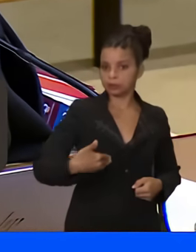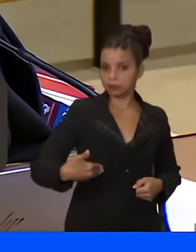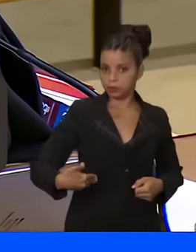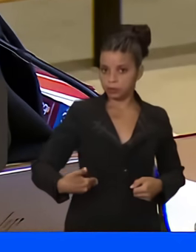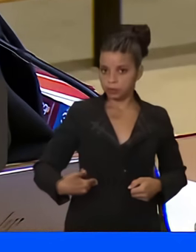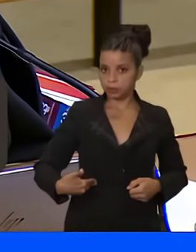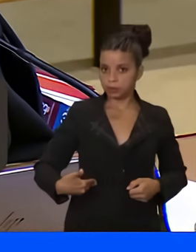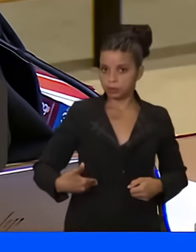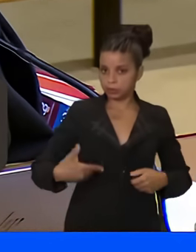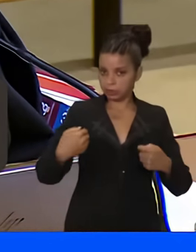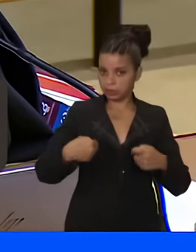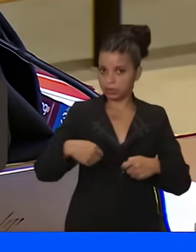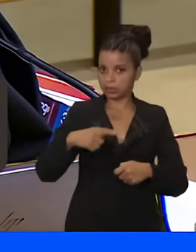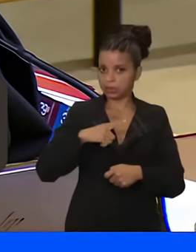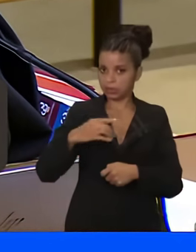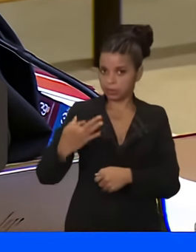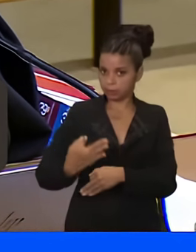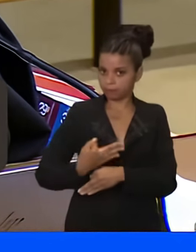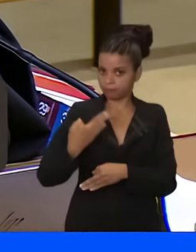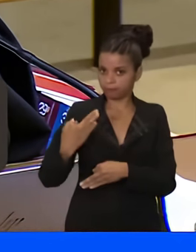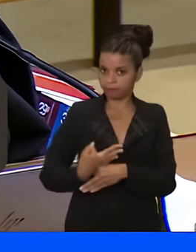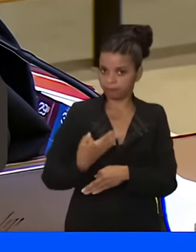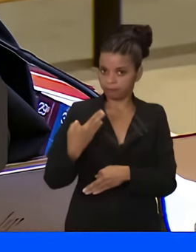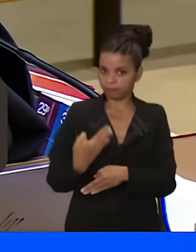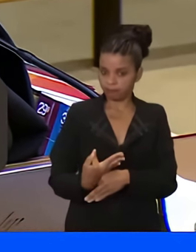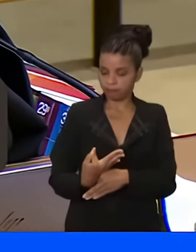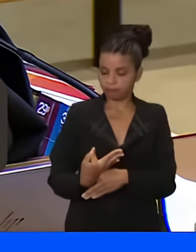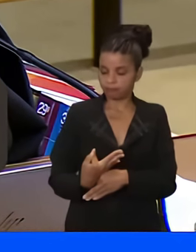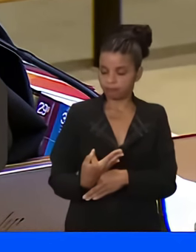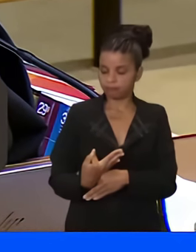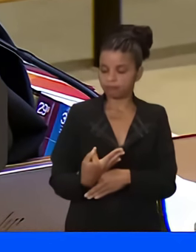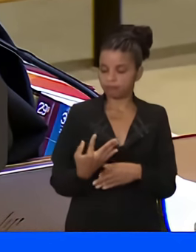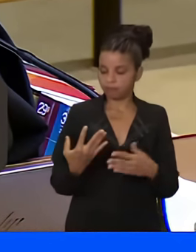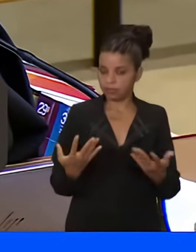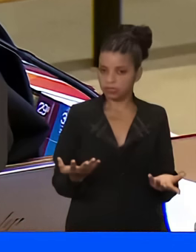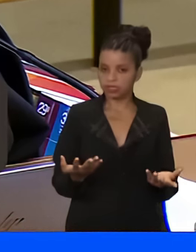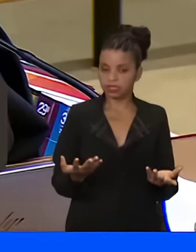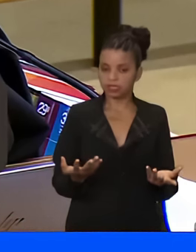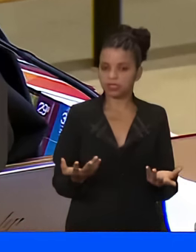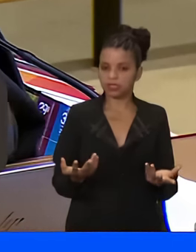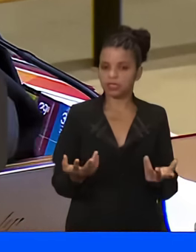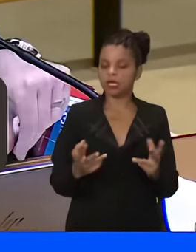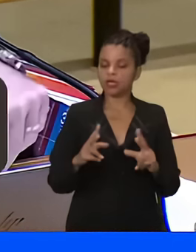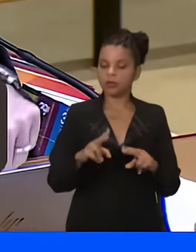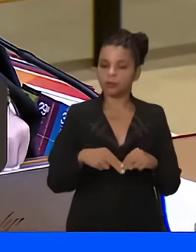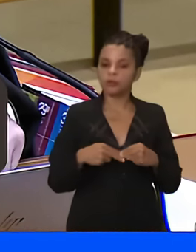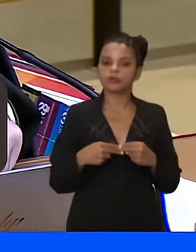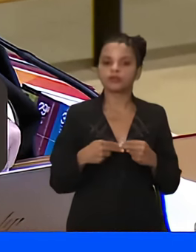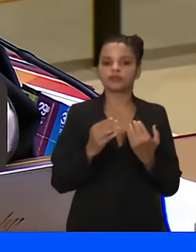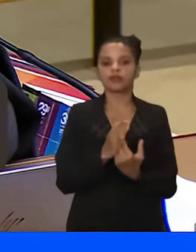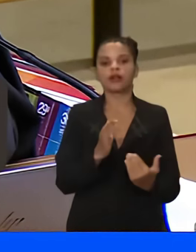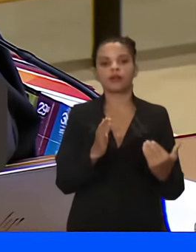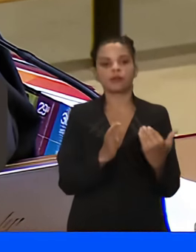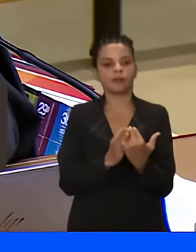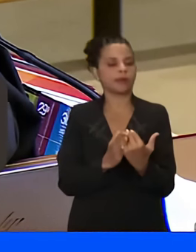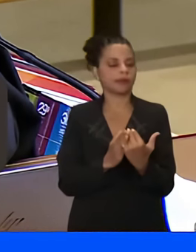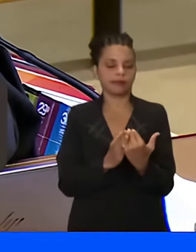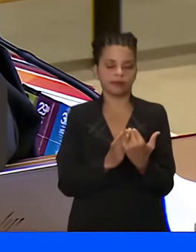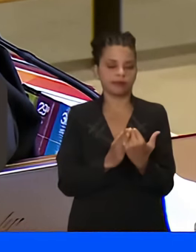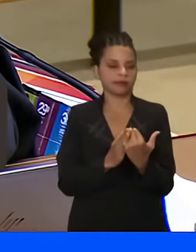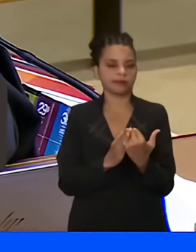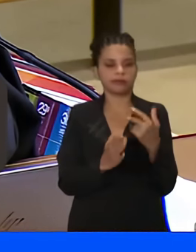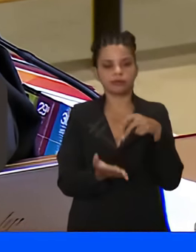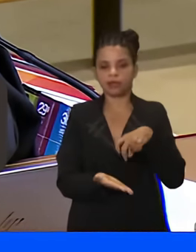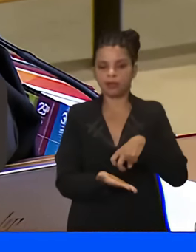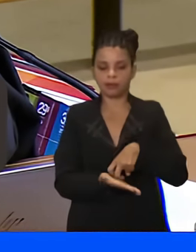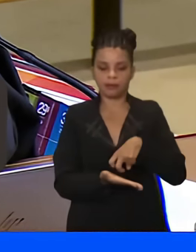essas críticas, que justifique uma causa de aumento como está prevista no